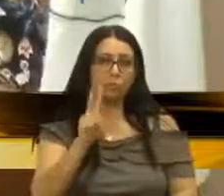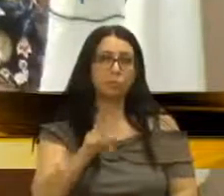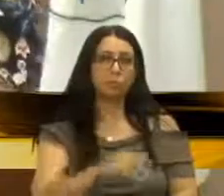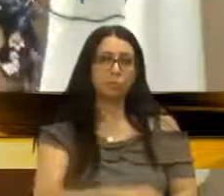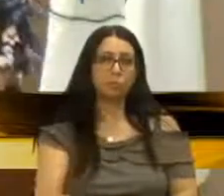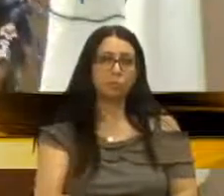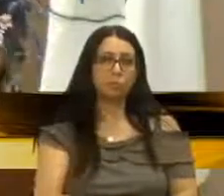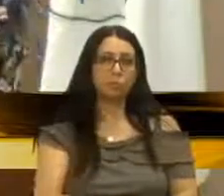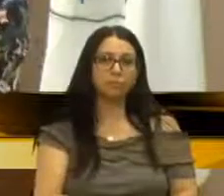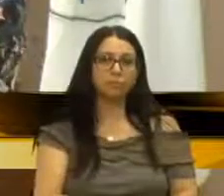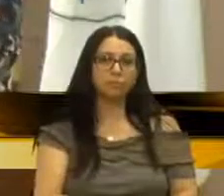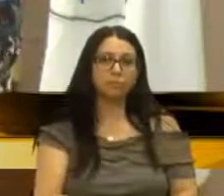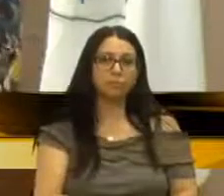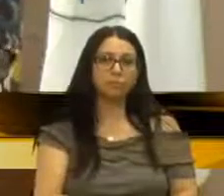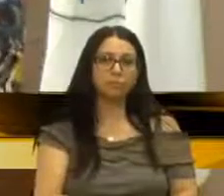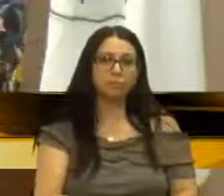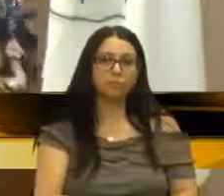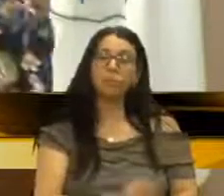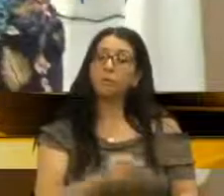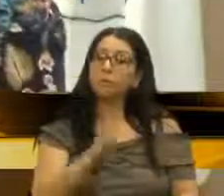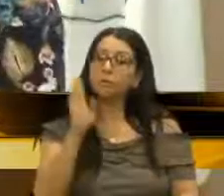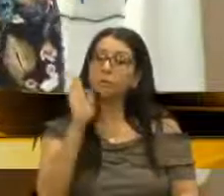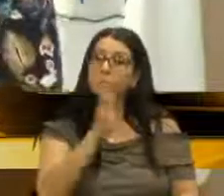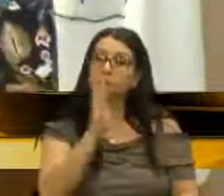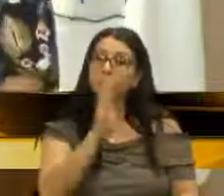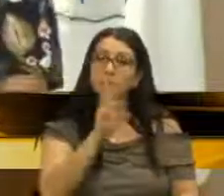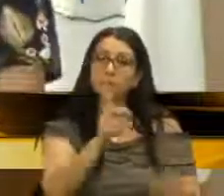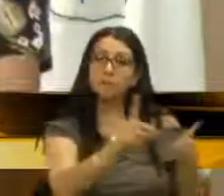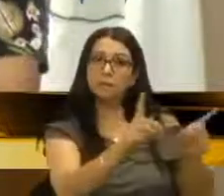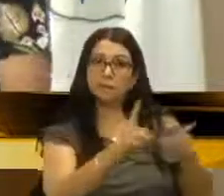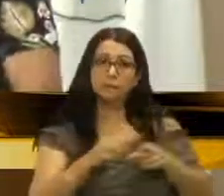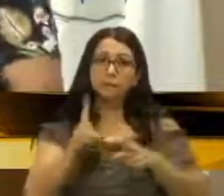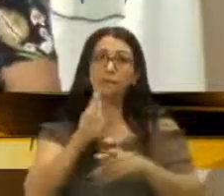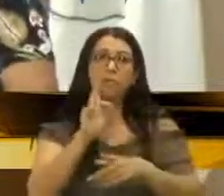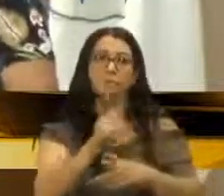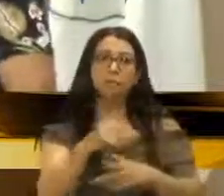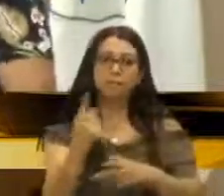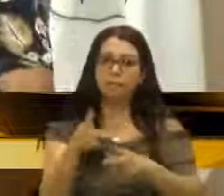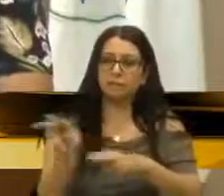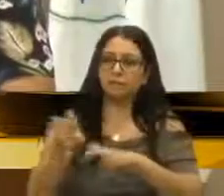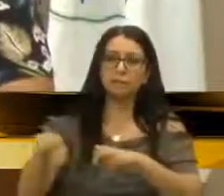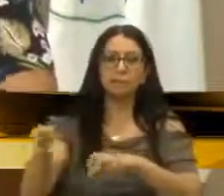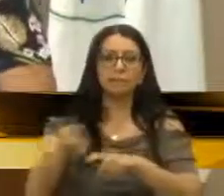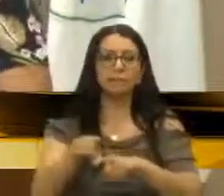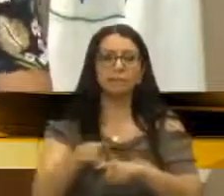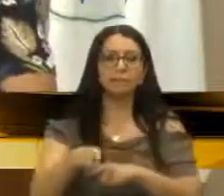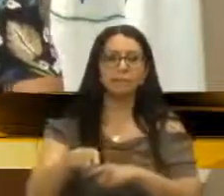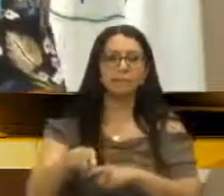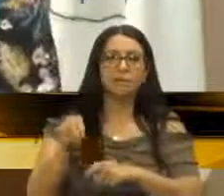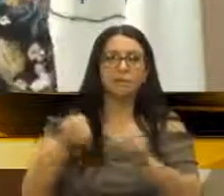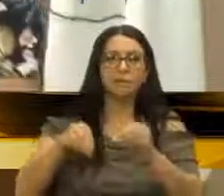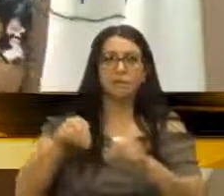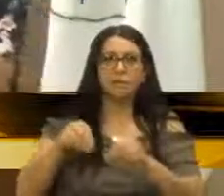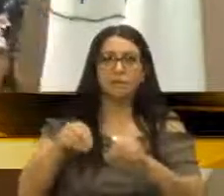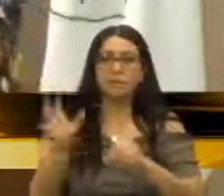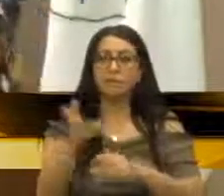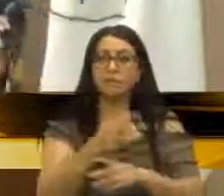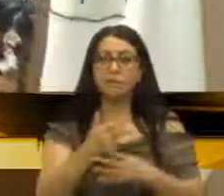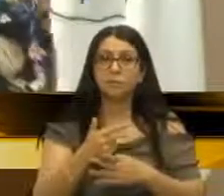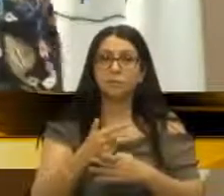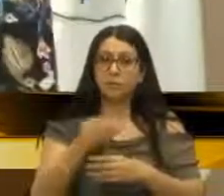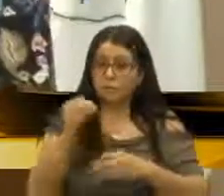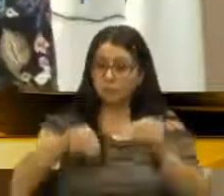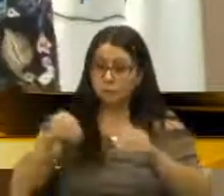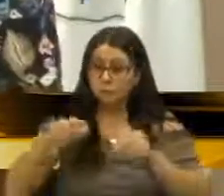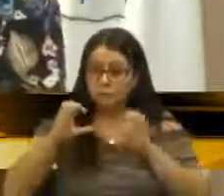venha ser colocado de imediato a nosso distrito e que assim nosso interior o nosso produtor tem contemplado com essa planta